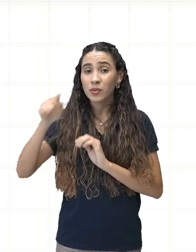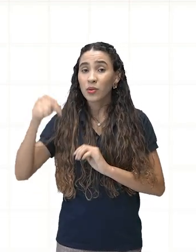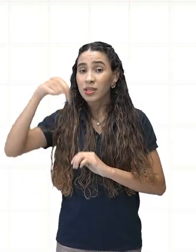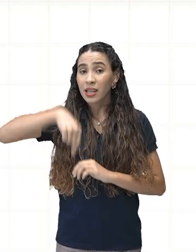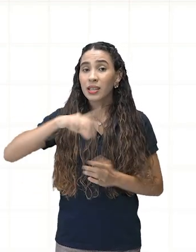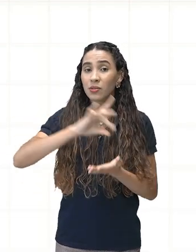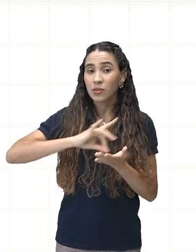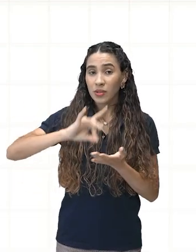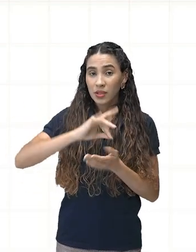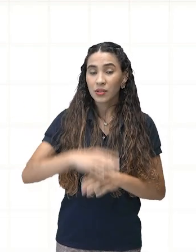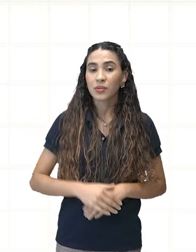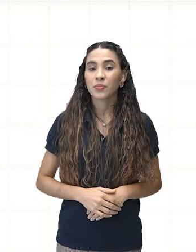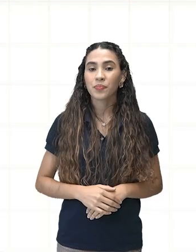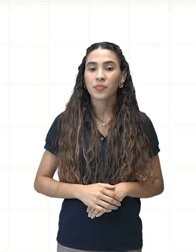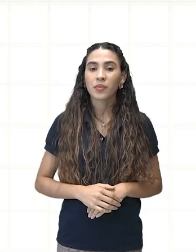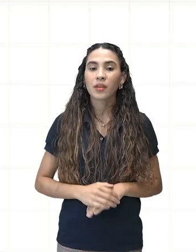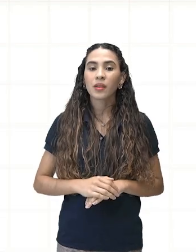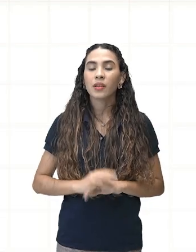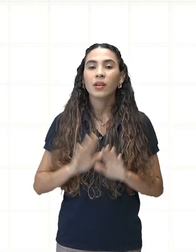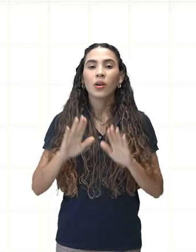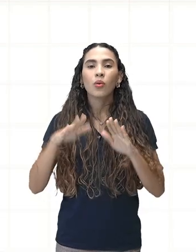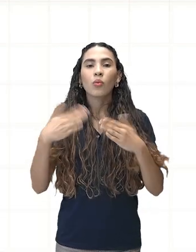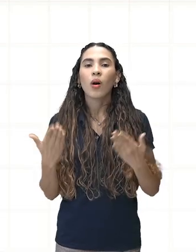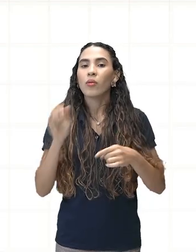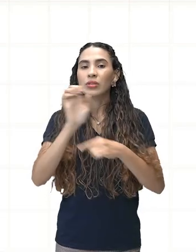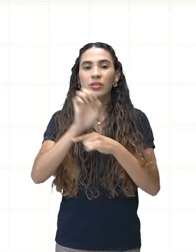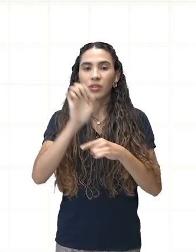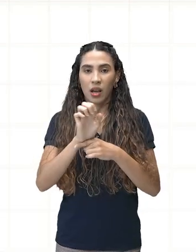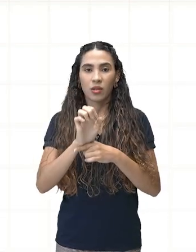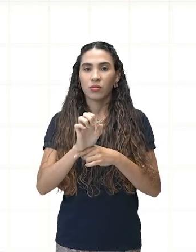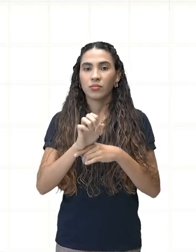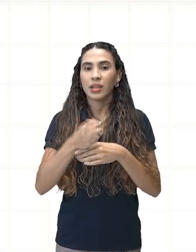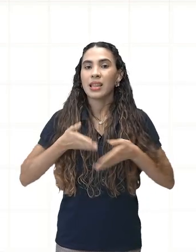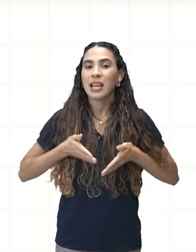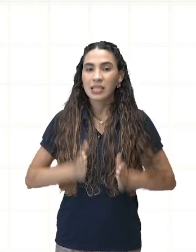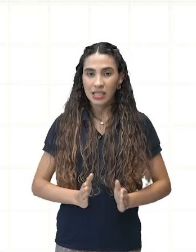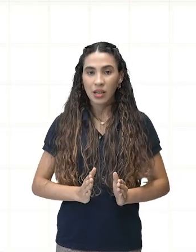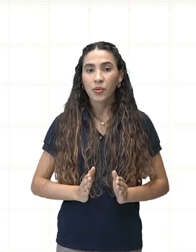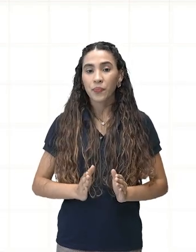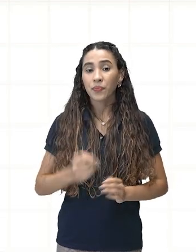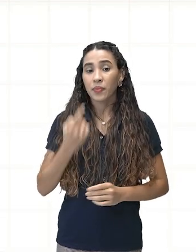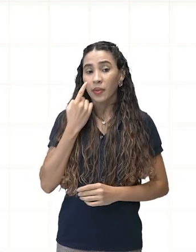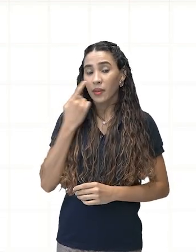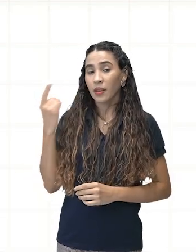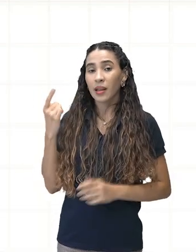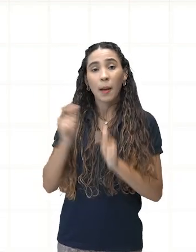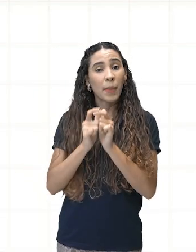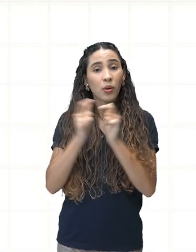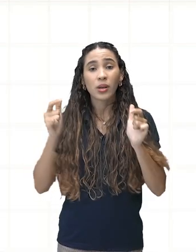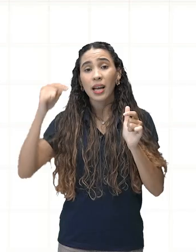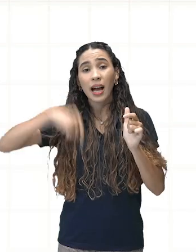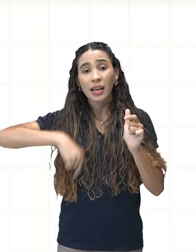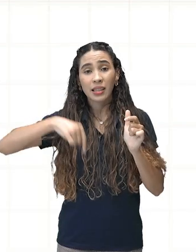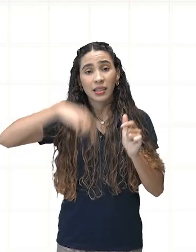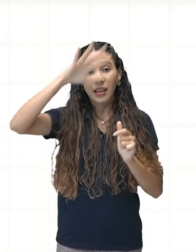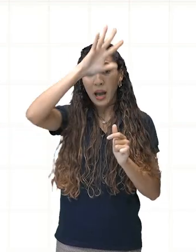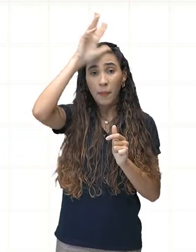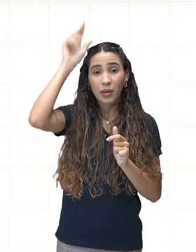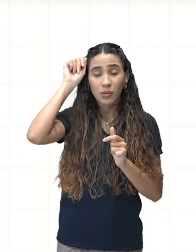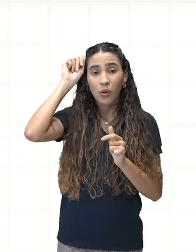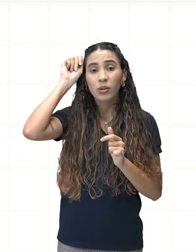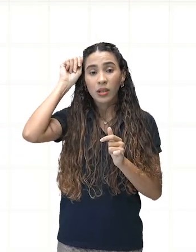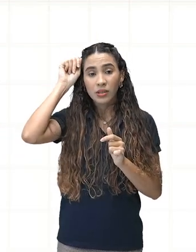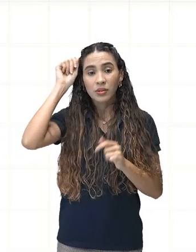do CMEAN de que estado, em qual estado eles nasceram. E olha só, a maioria nasceu aqui no estado do